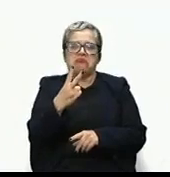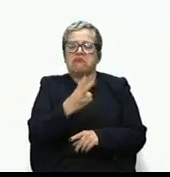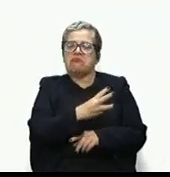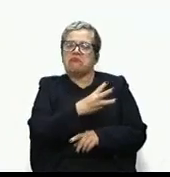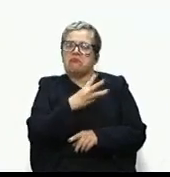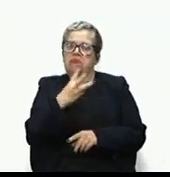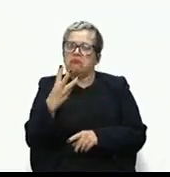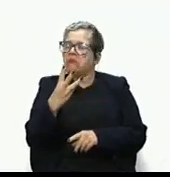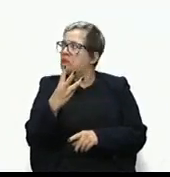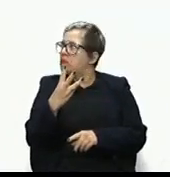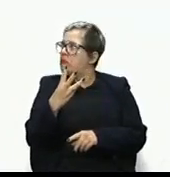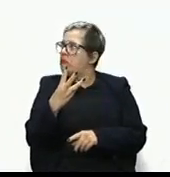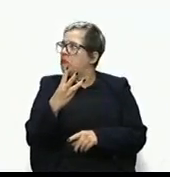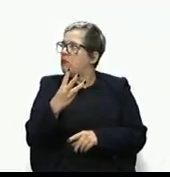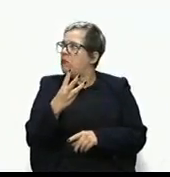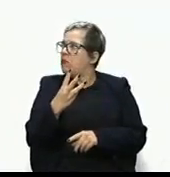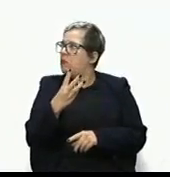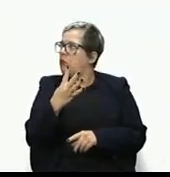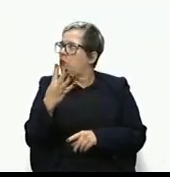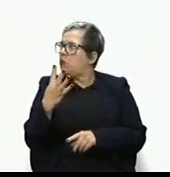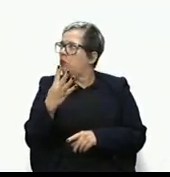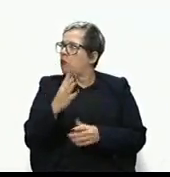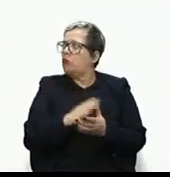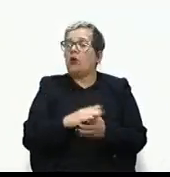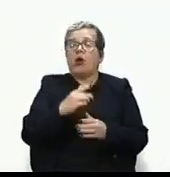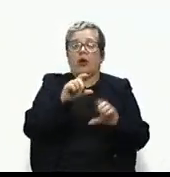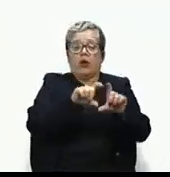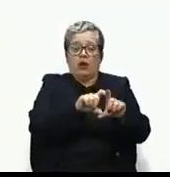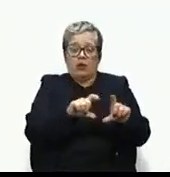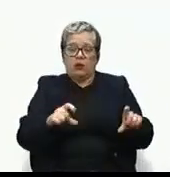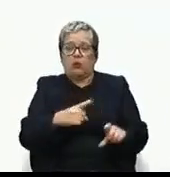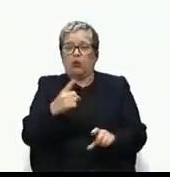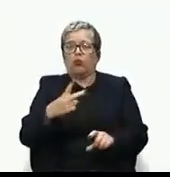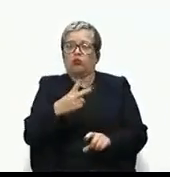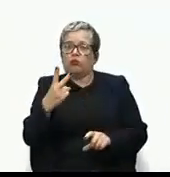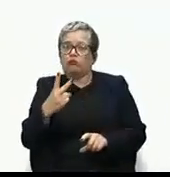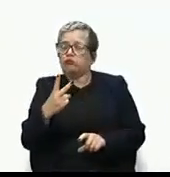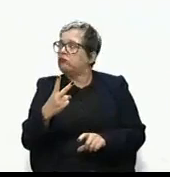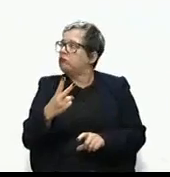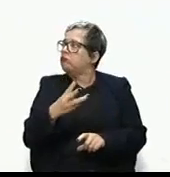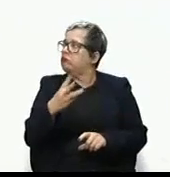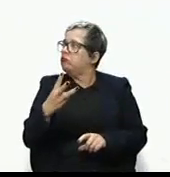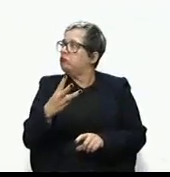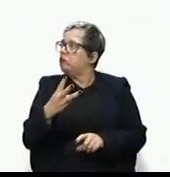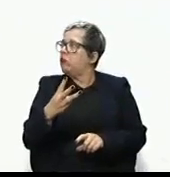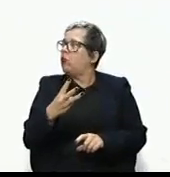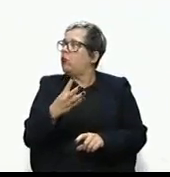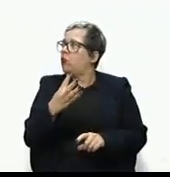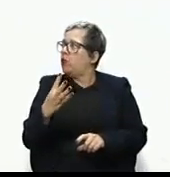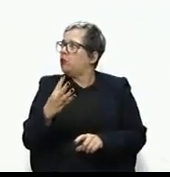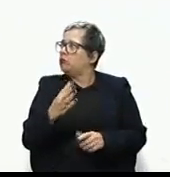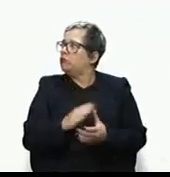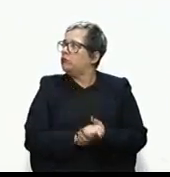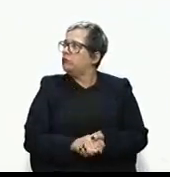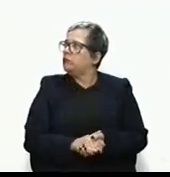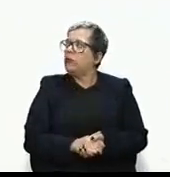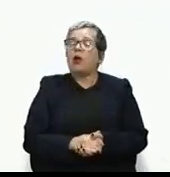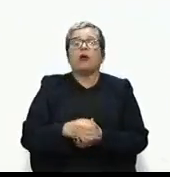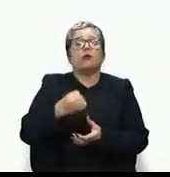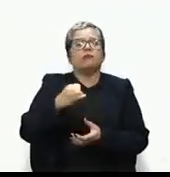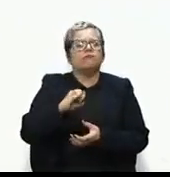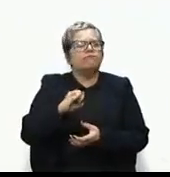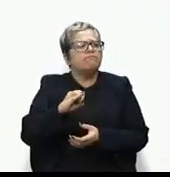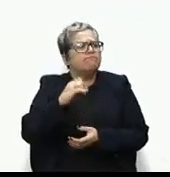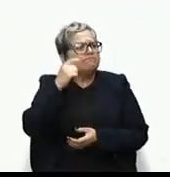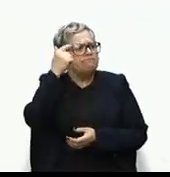3, 4, 1, 2, 3, 4. Se nós